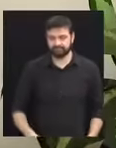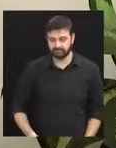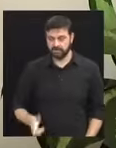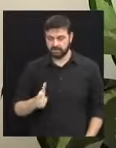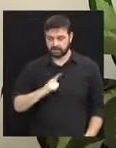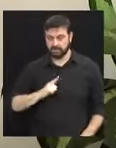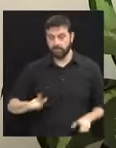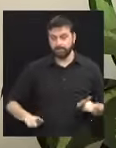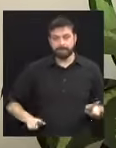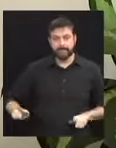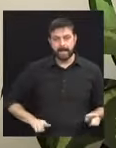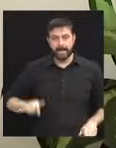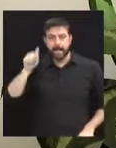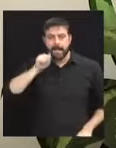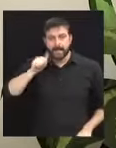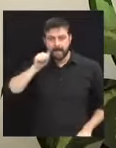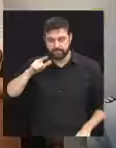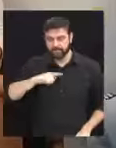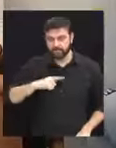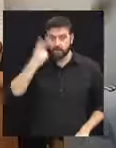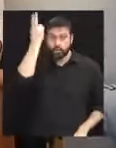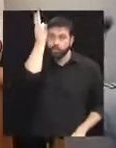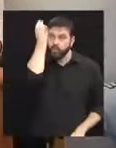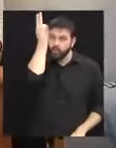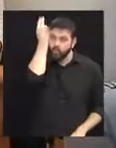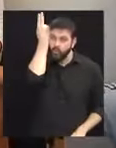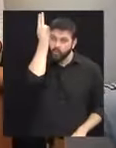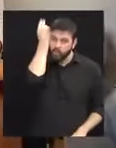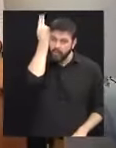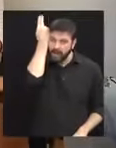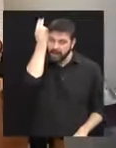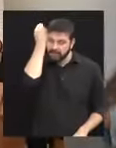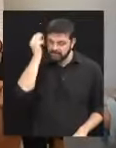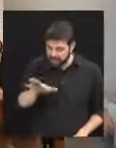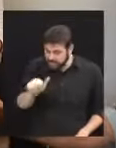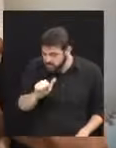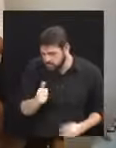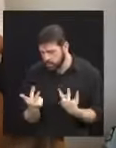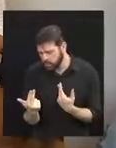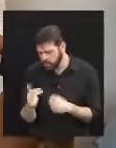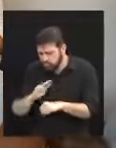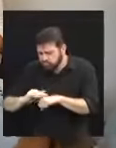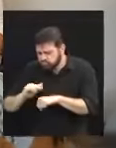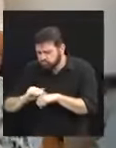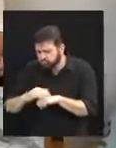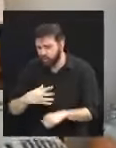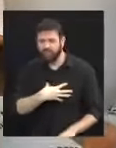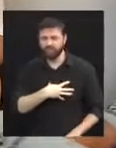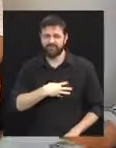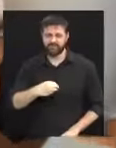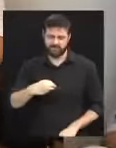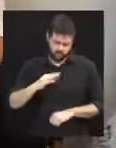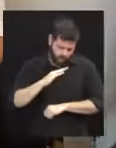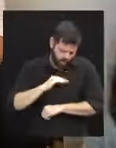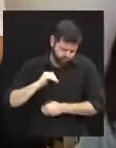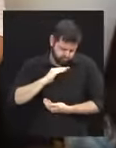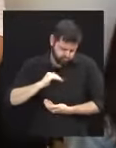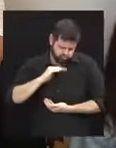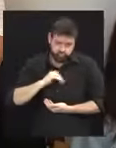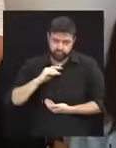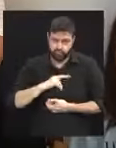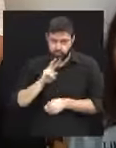tenho uma prima do meu marido que tem um coelho, e ela chama como se fosse filho, trata como se fosse filho, tem todo o